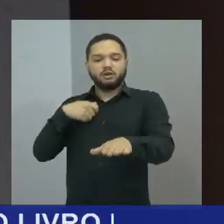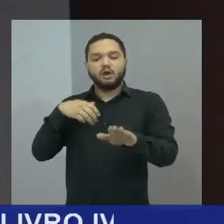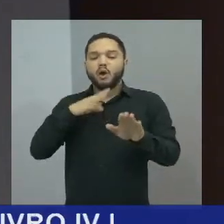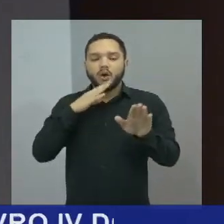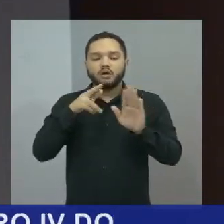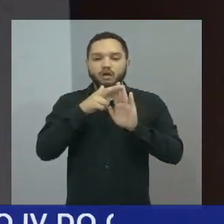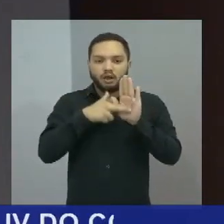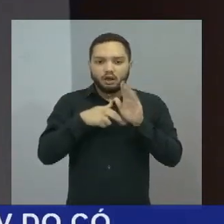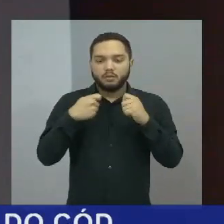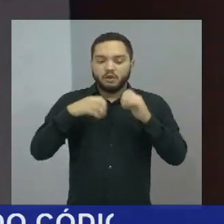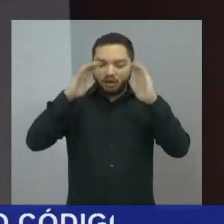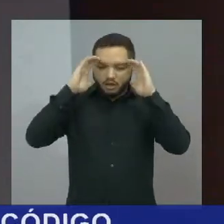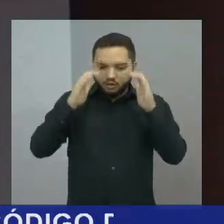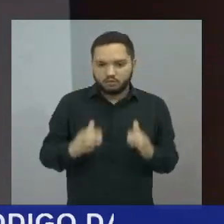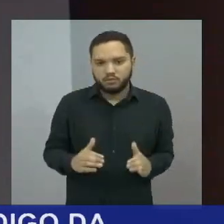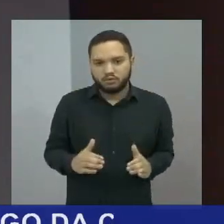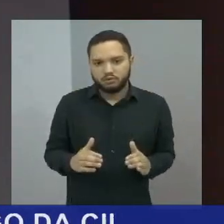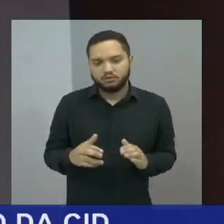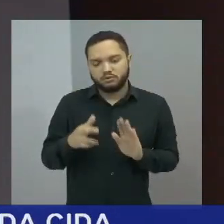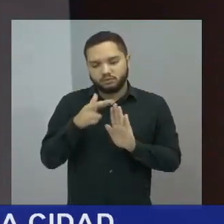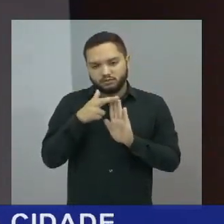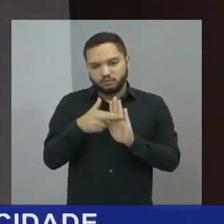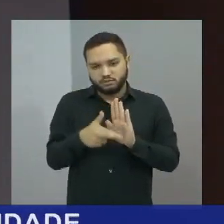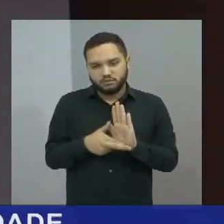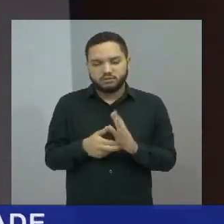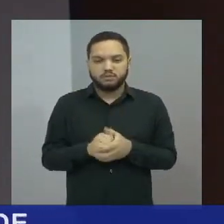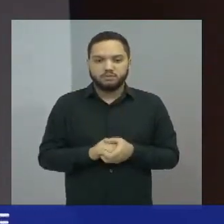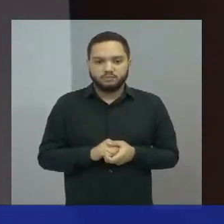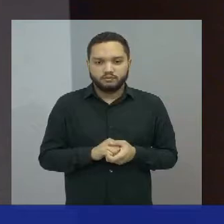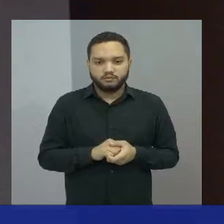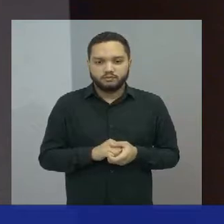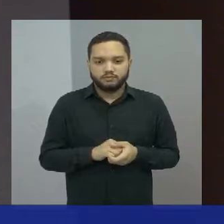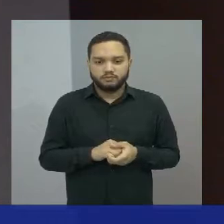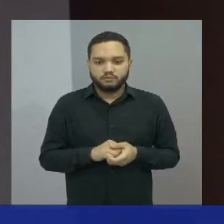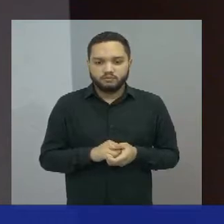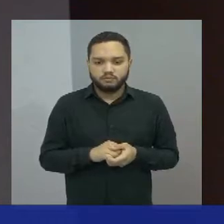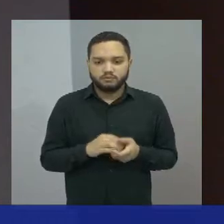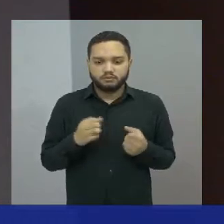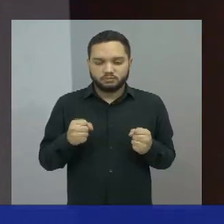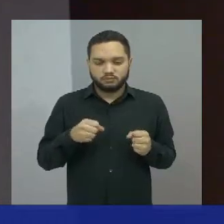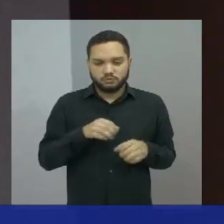as regras. Sabe quando você vai virar, fazer uma